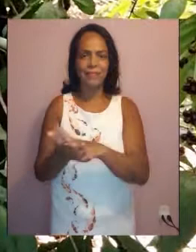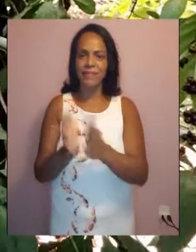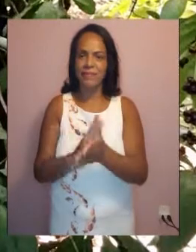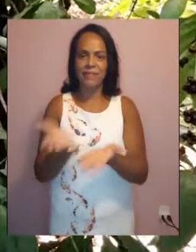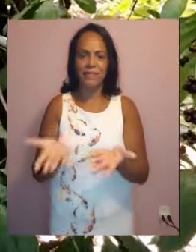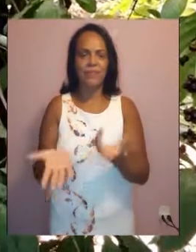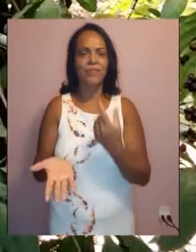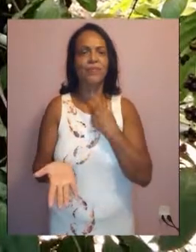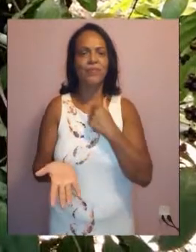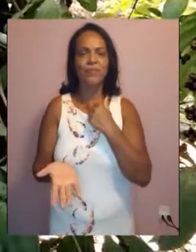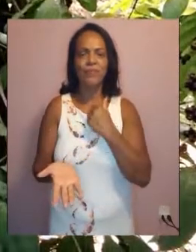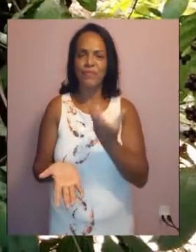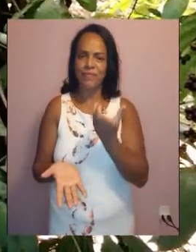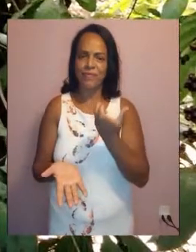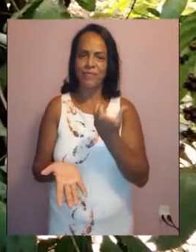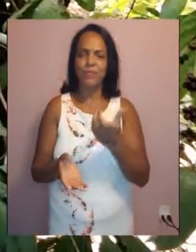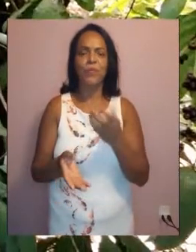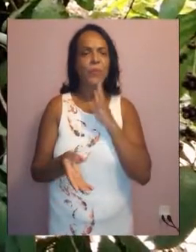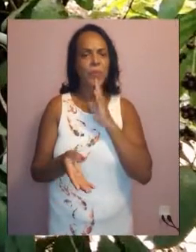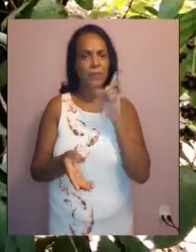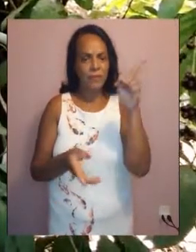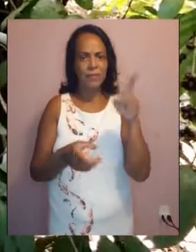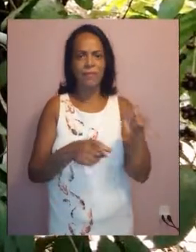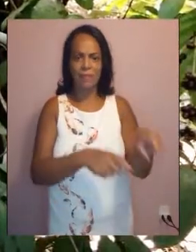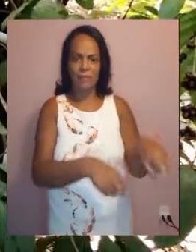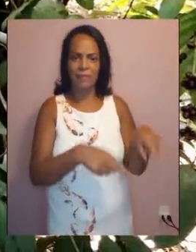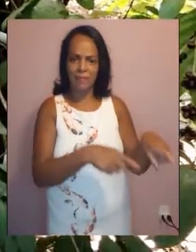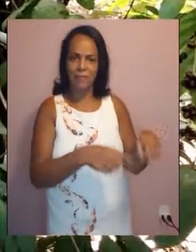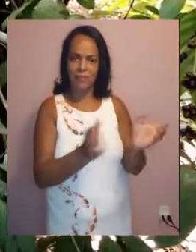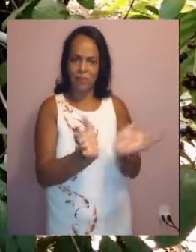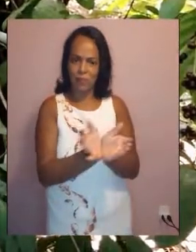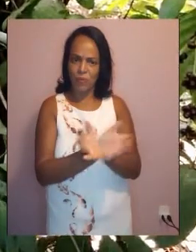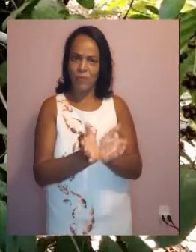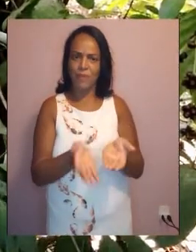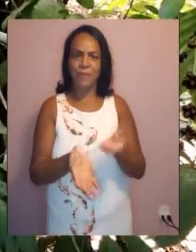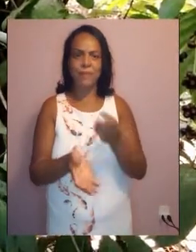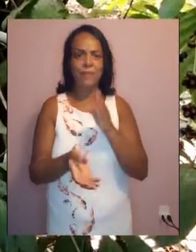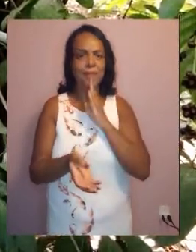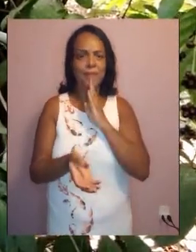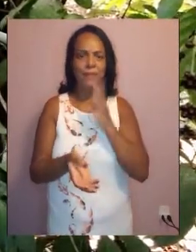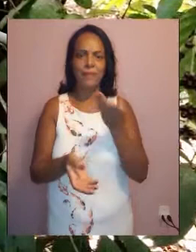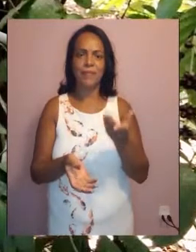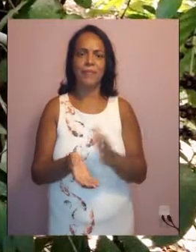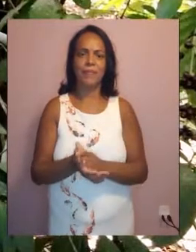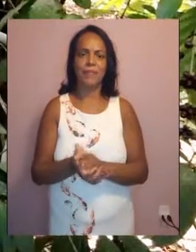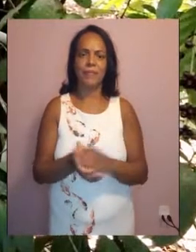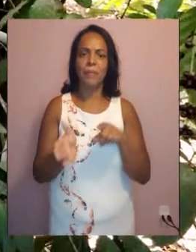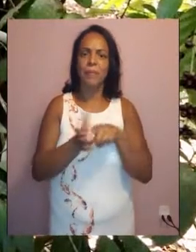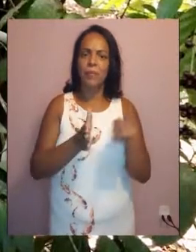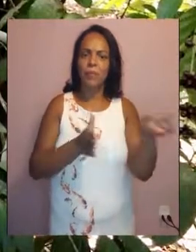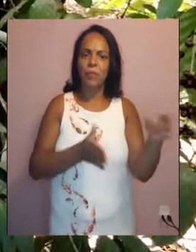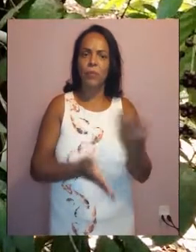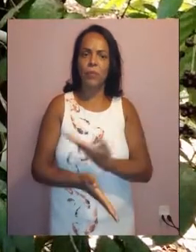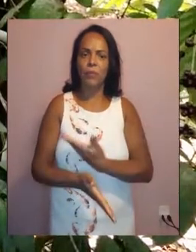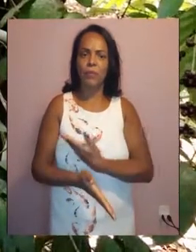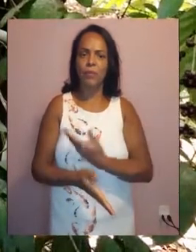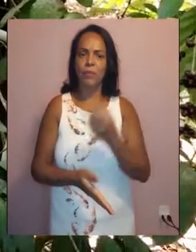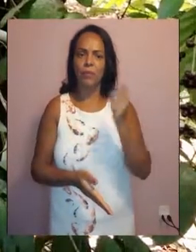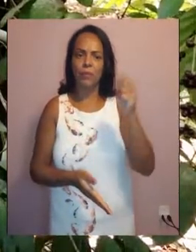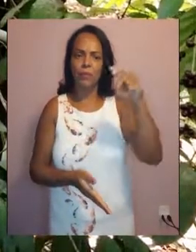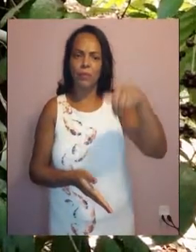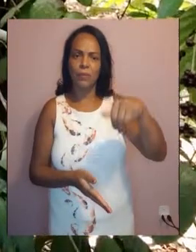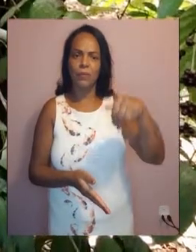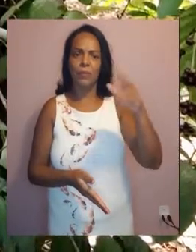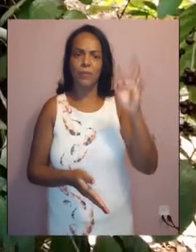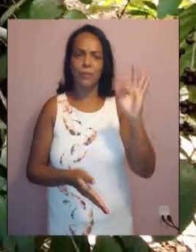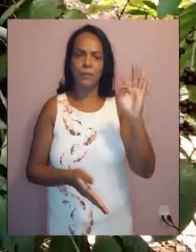deu aquela curiosidade nele. Aí ele perguntou para o Antônio Costa, né, quem era essa gente. Aí o